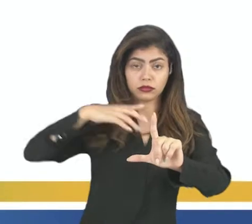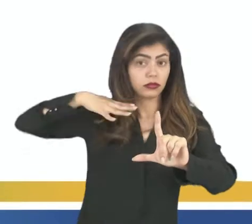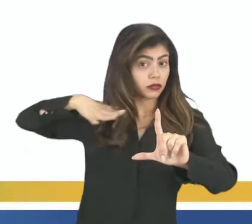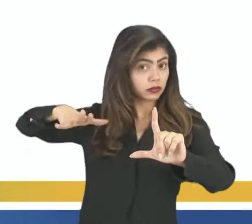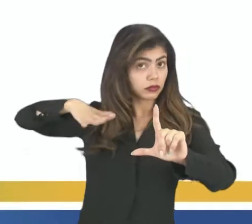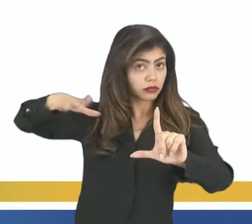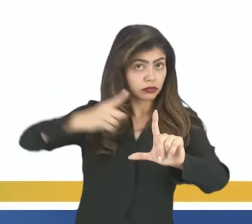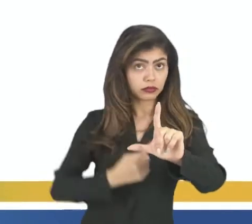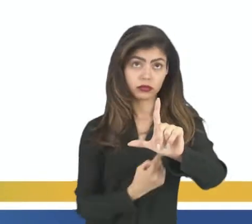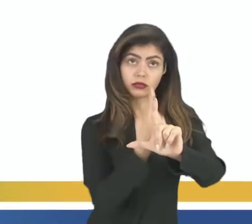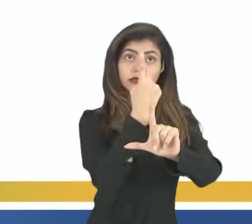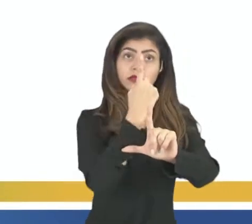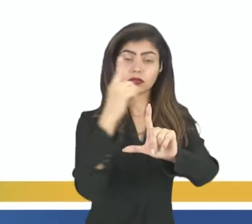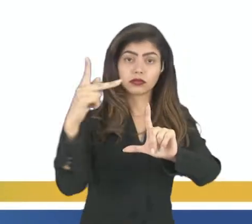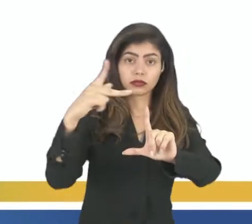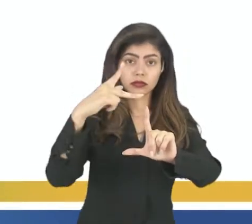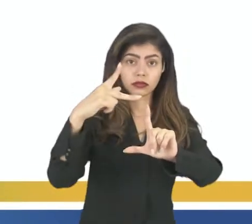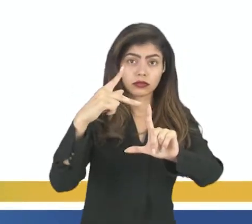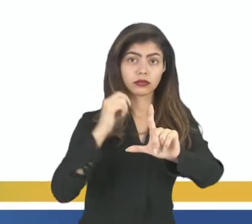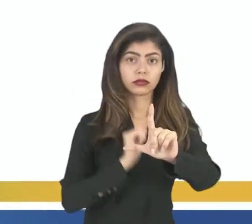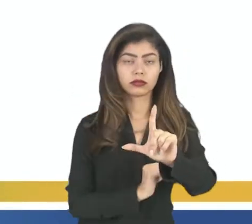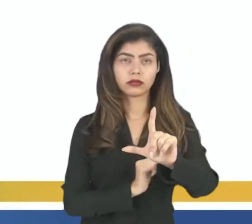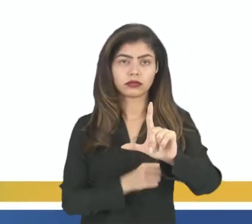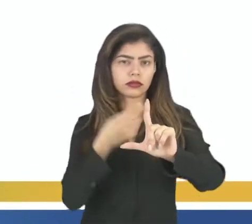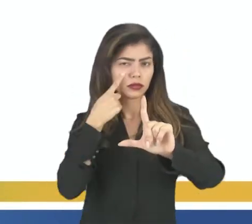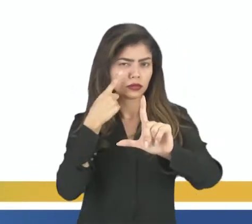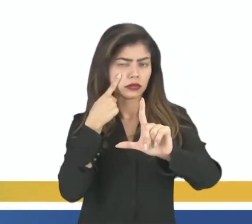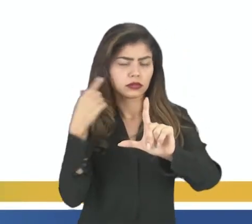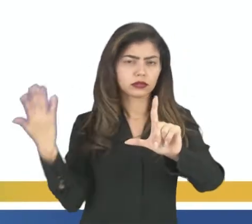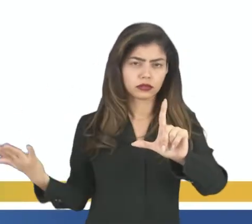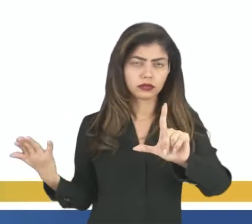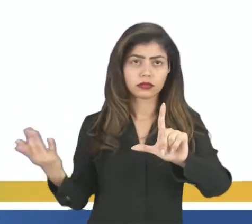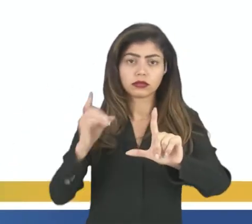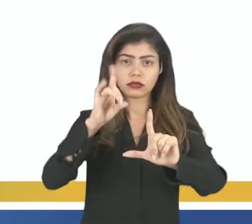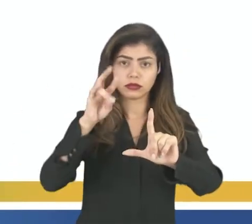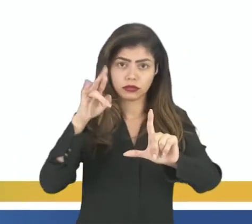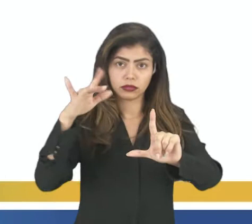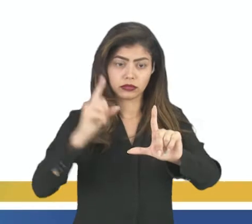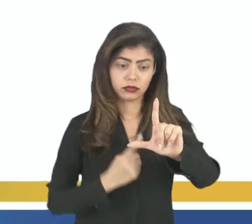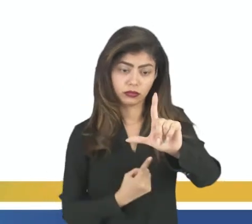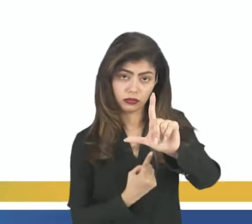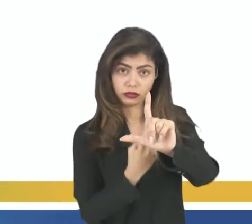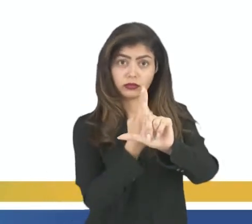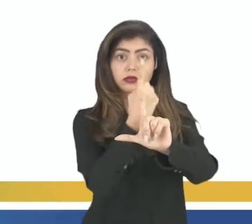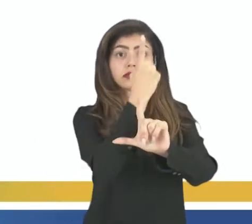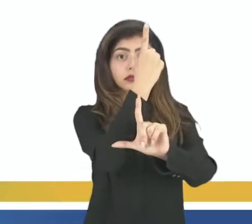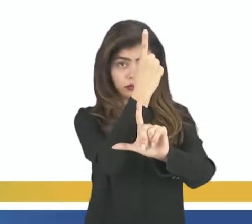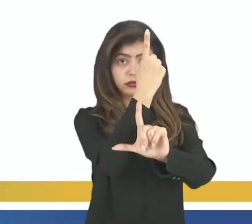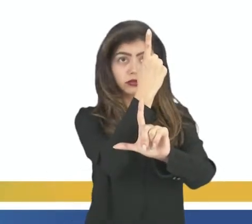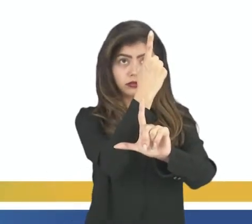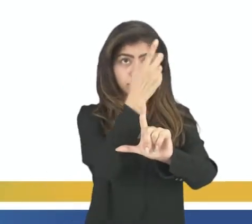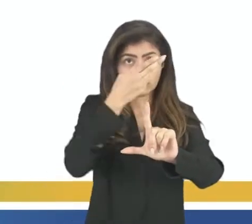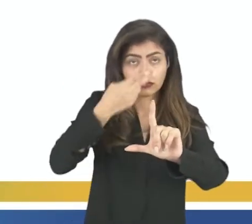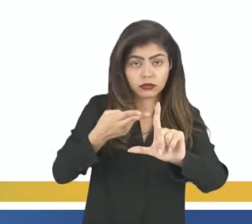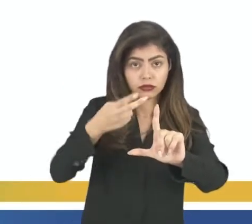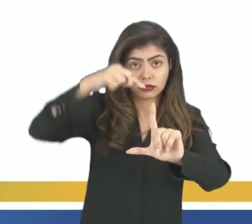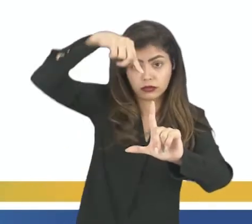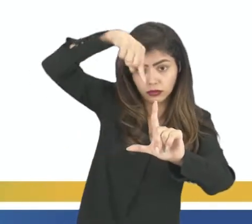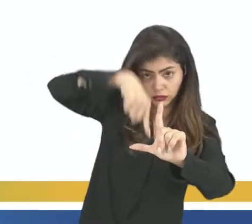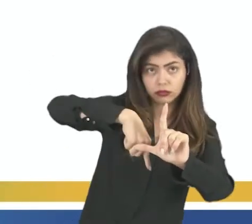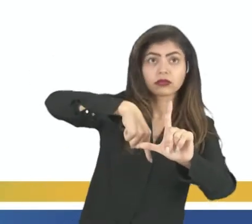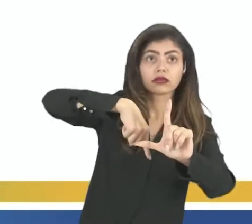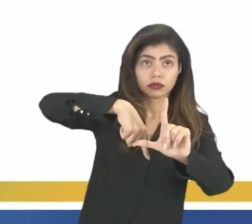movimento vertical é a força-peso. Mas vejam só, o deslocamento é para cima e a força-peso tem sentido para